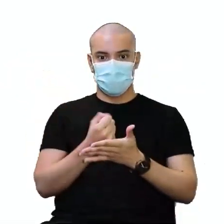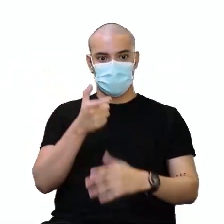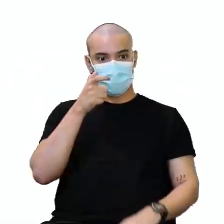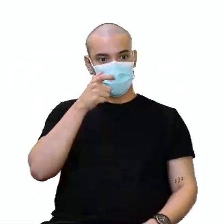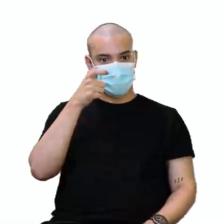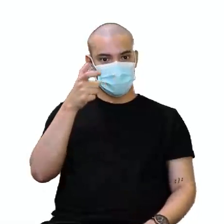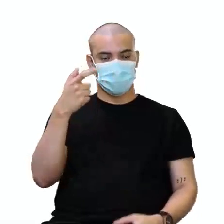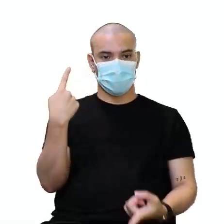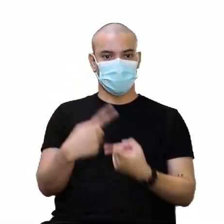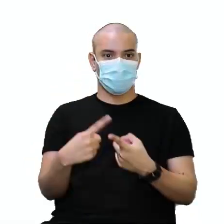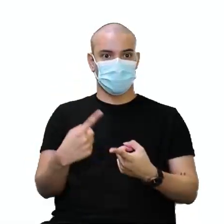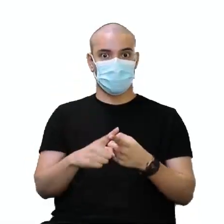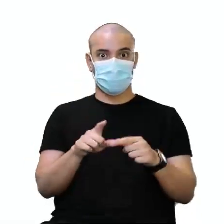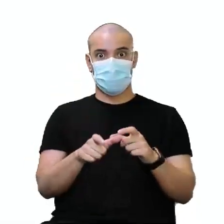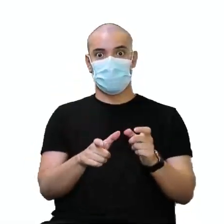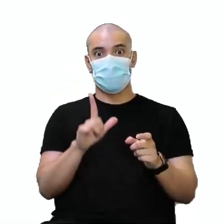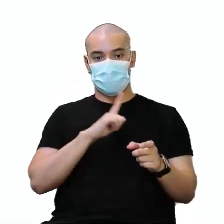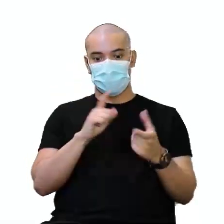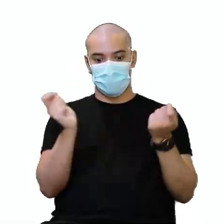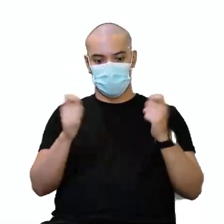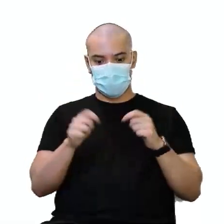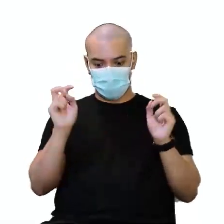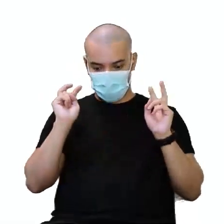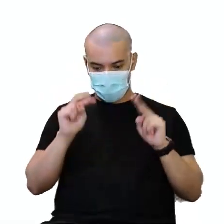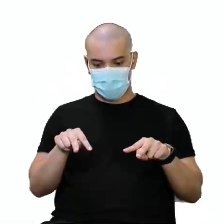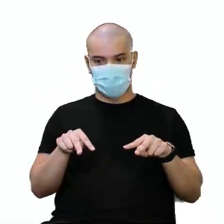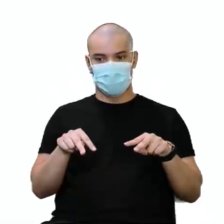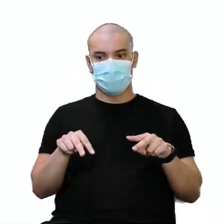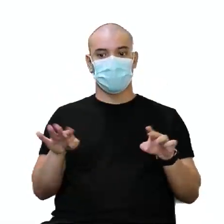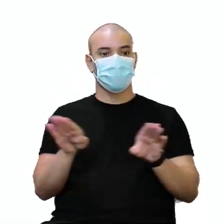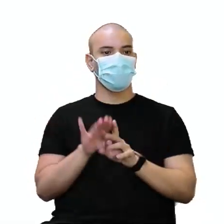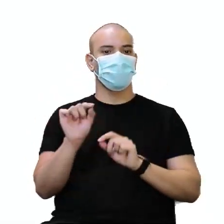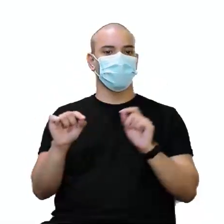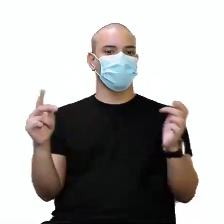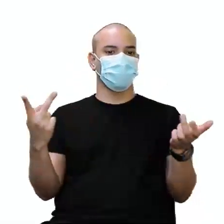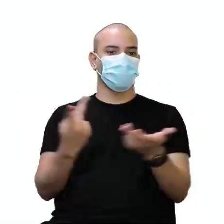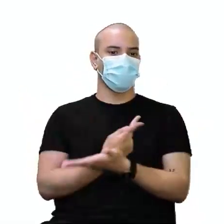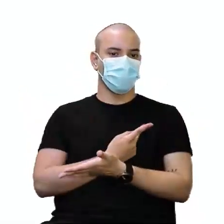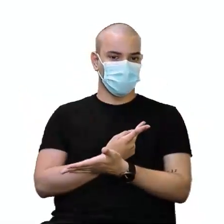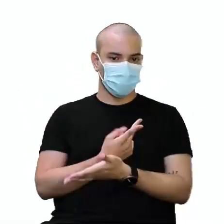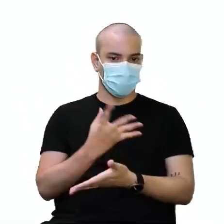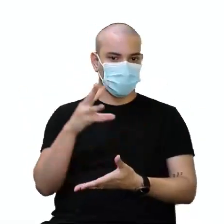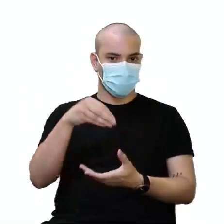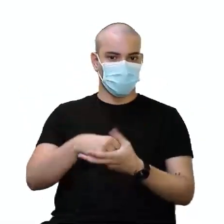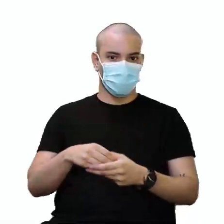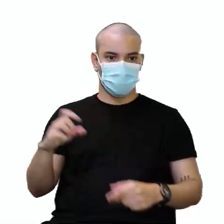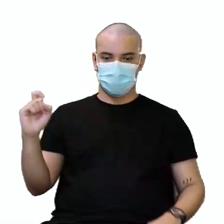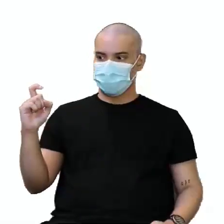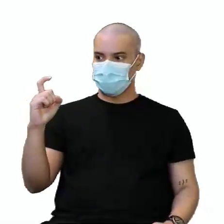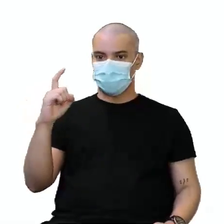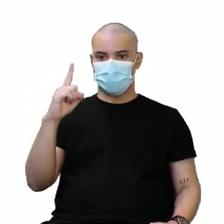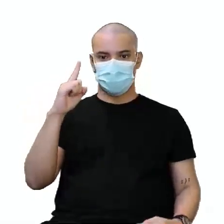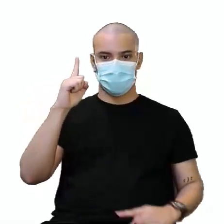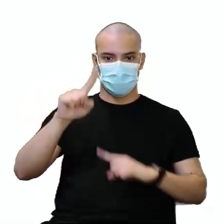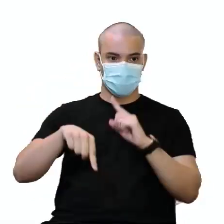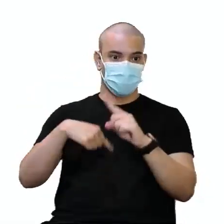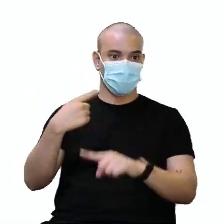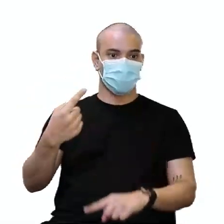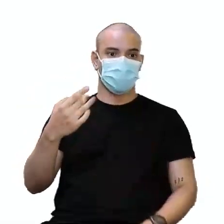dela, que a fauna era grande. O que aconteceu ou o que ocorreu na escala evolutiva após